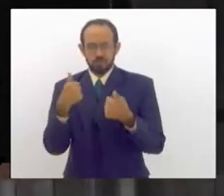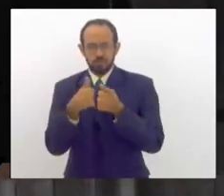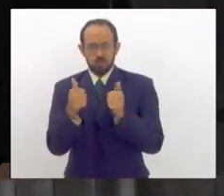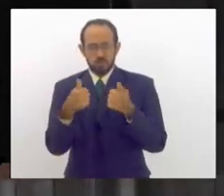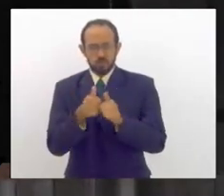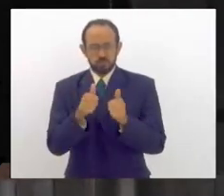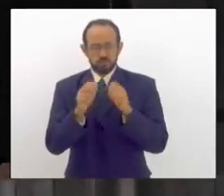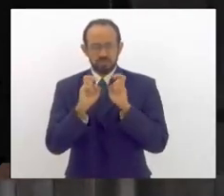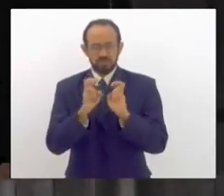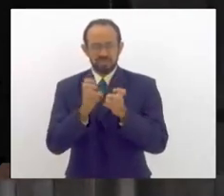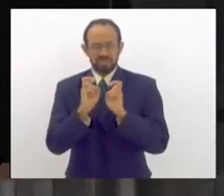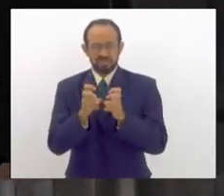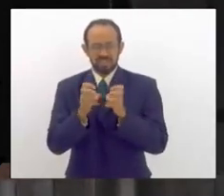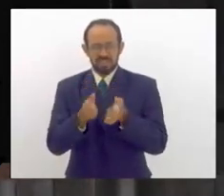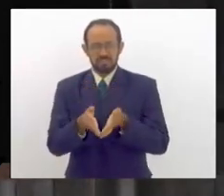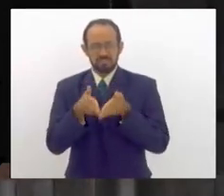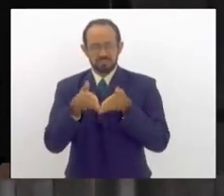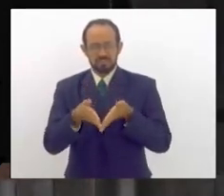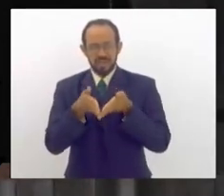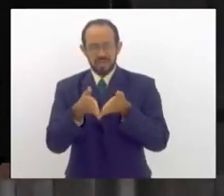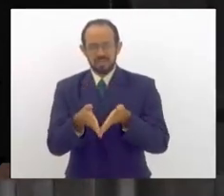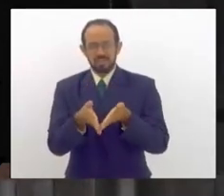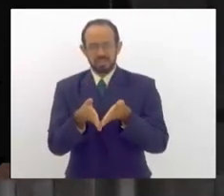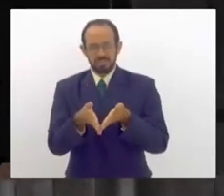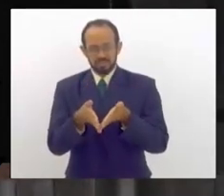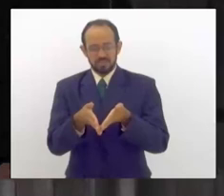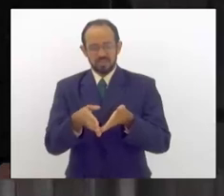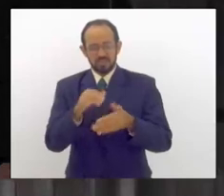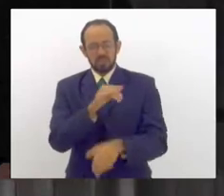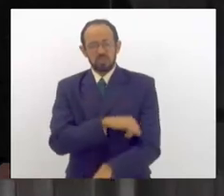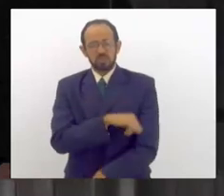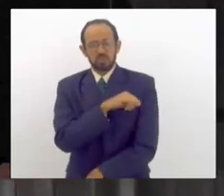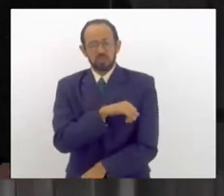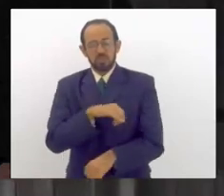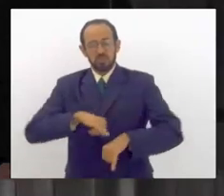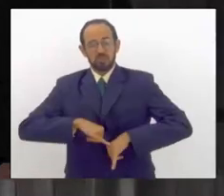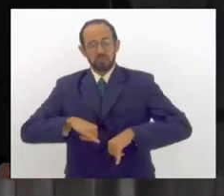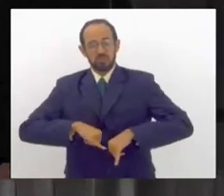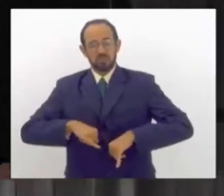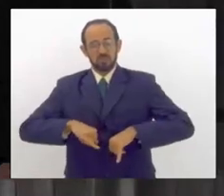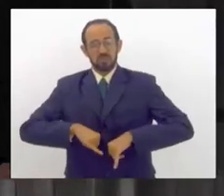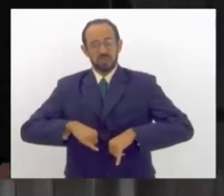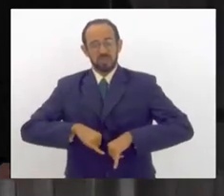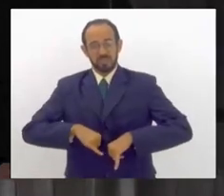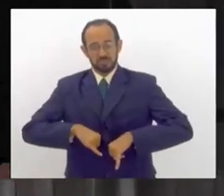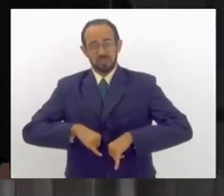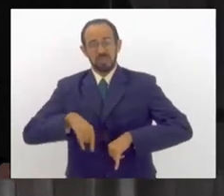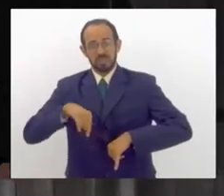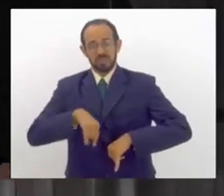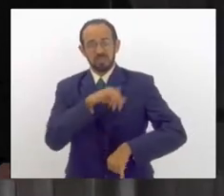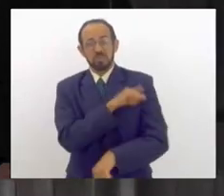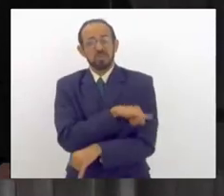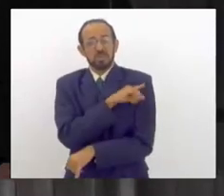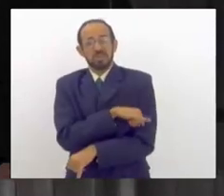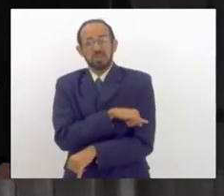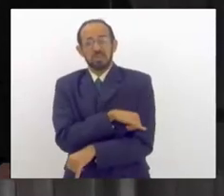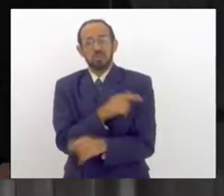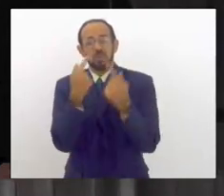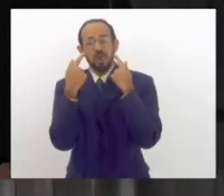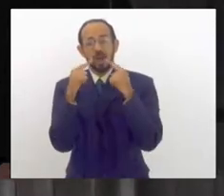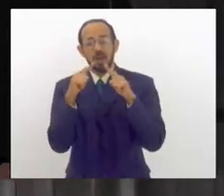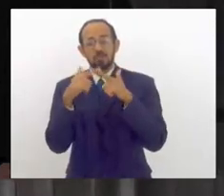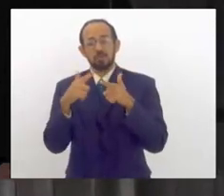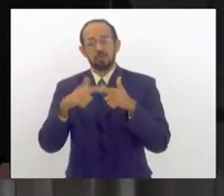dos trens, das barcas, e que vem sofrendo ainda mais com o agravamento das enchentes e dos